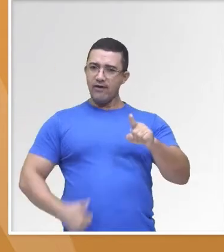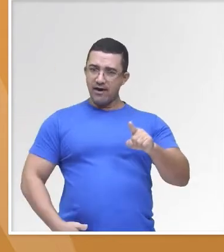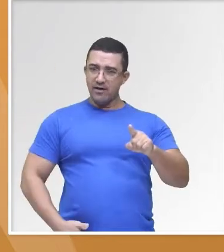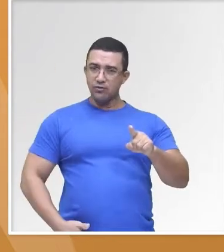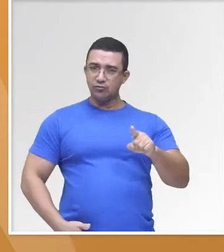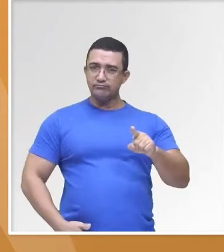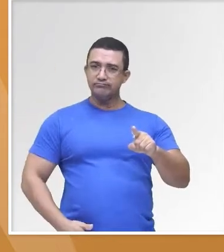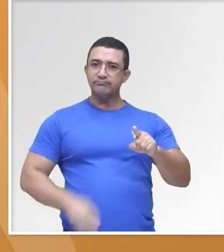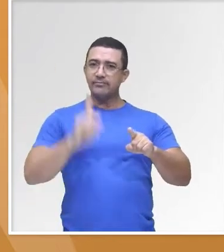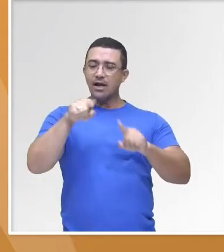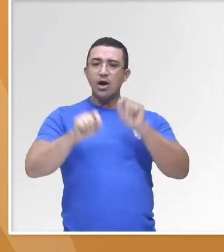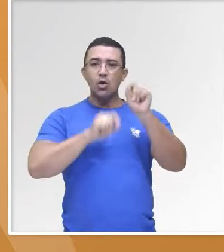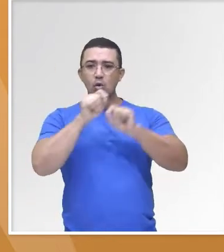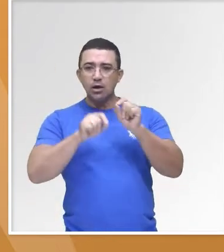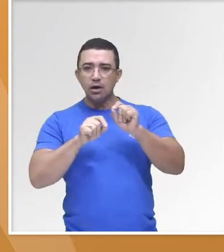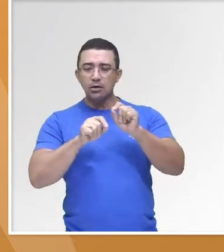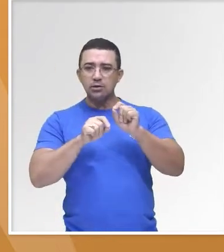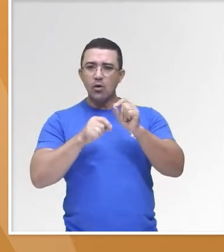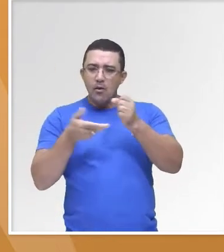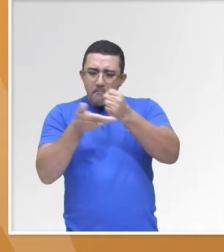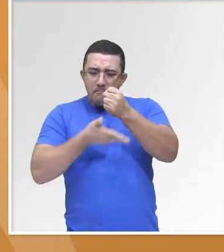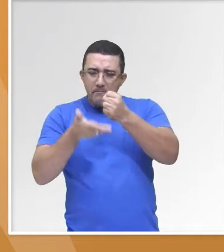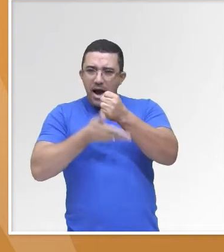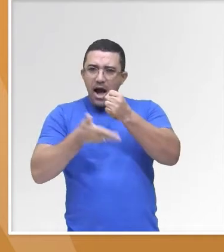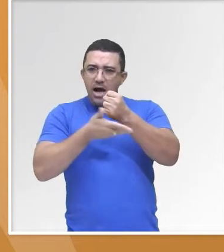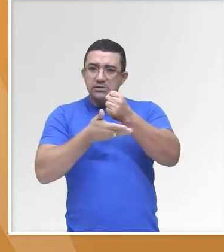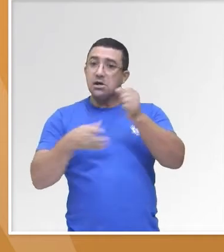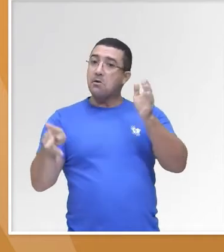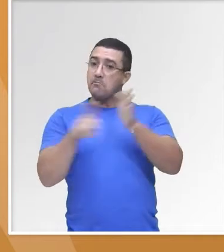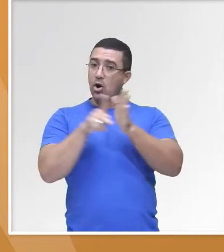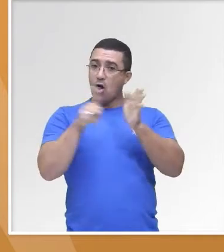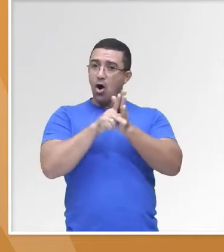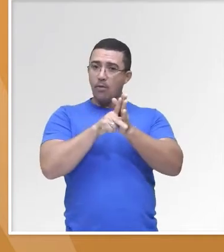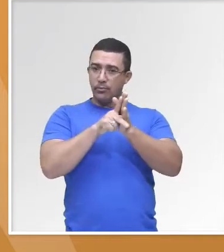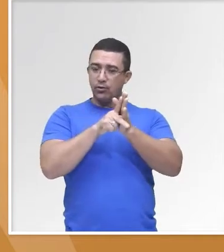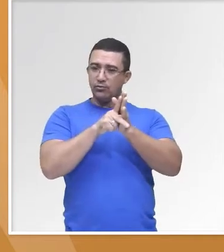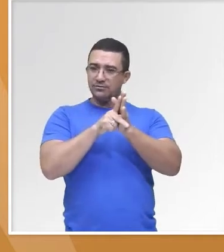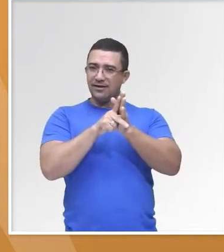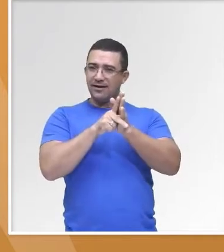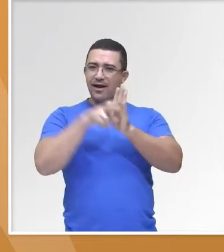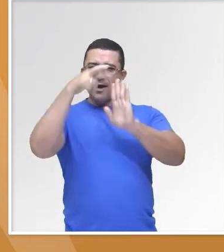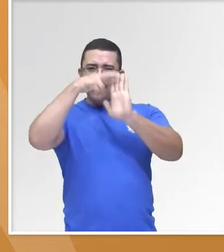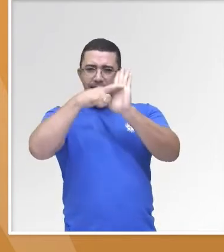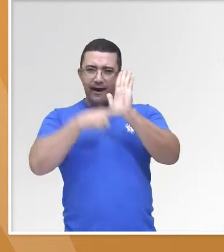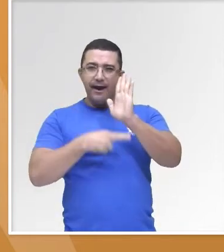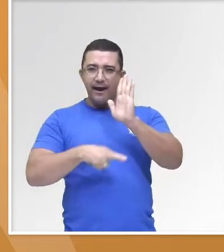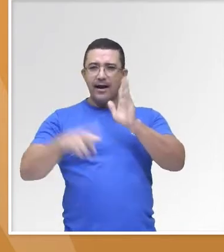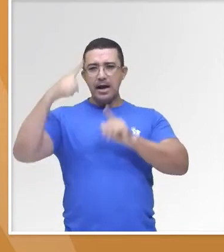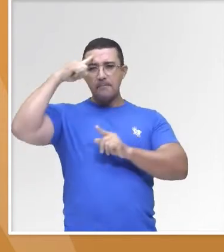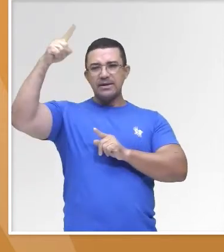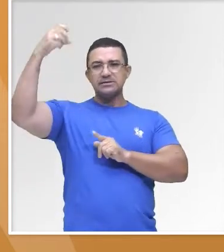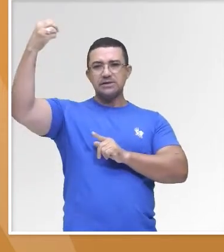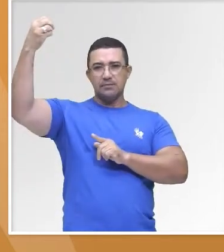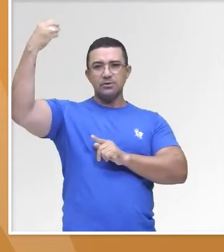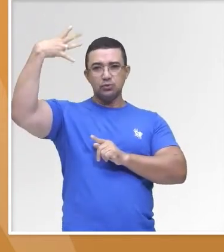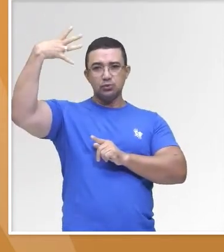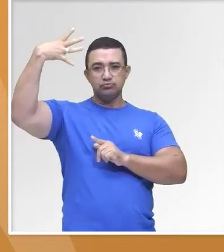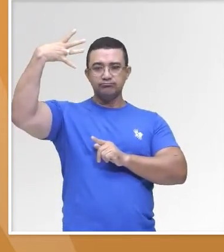em algum dos princípios do iluminismo europeu. Então, olha aí, os teóricos iluministas